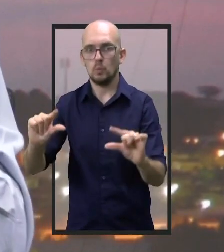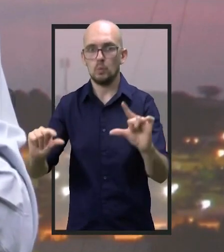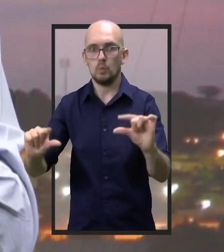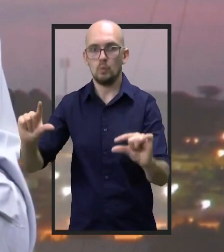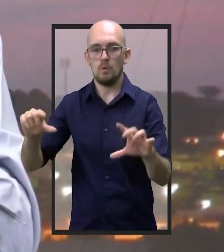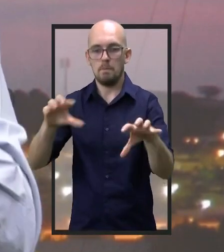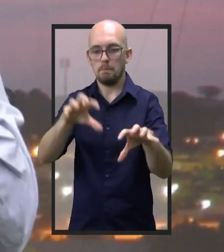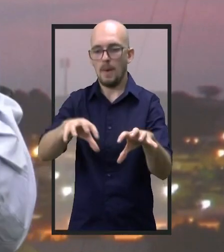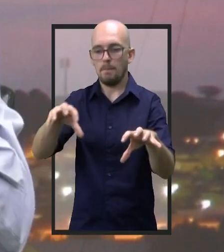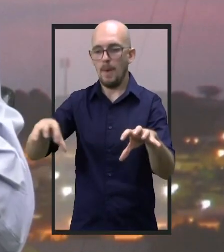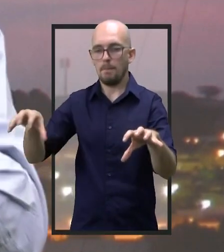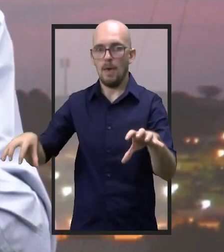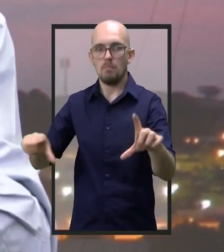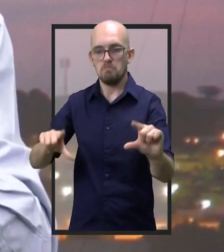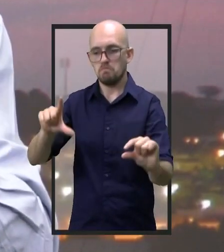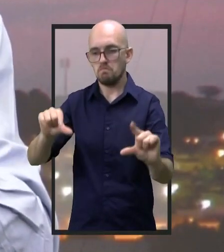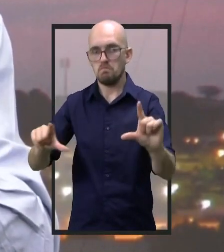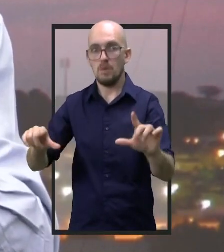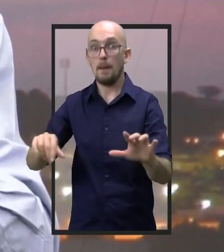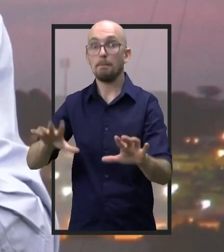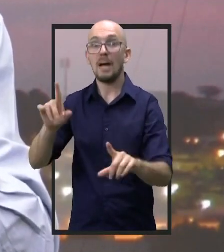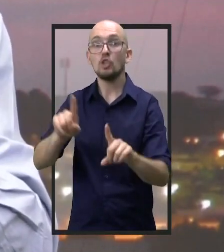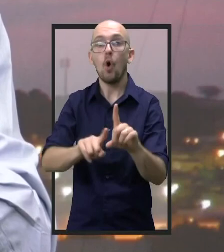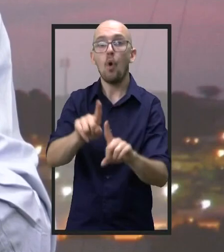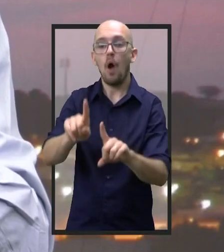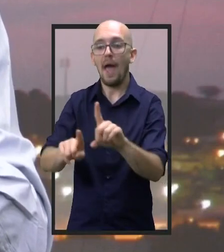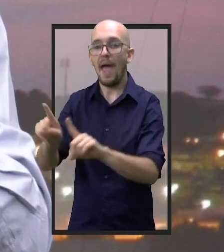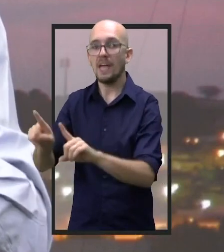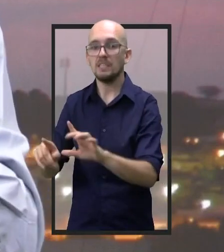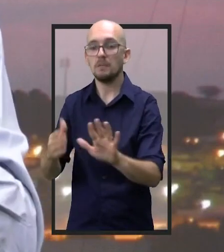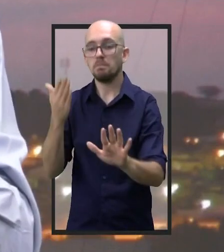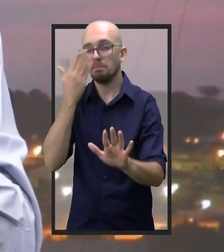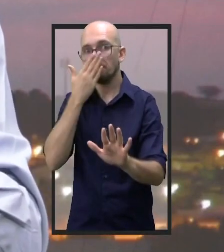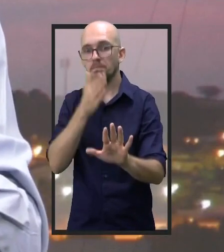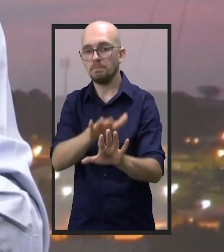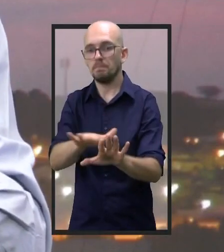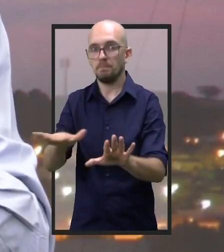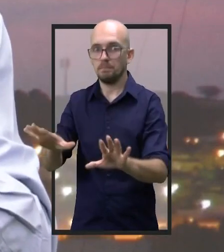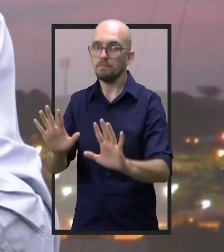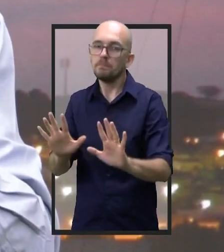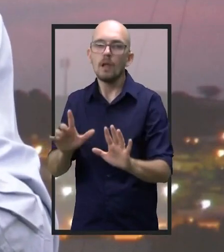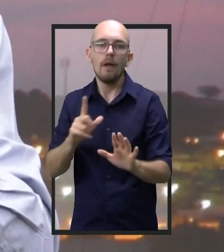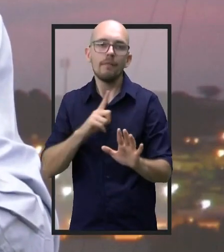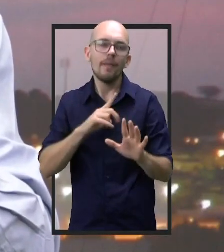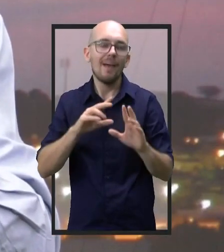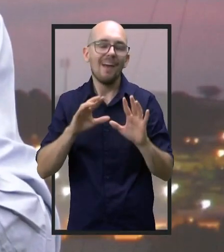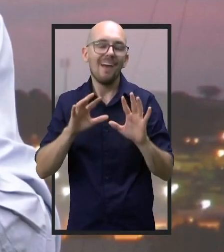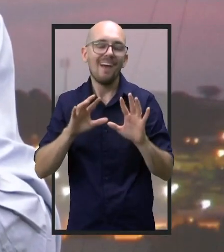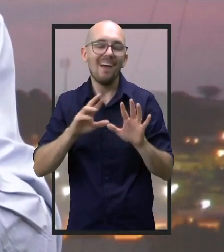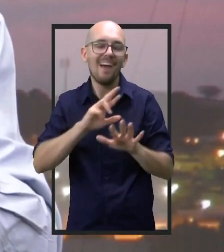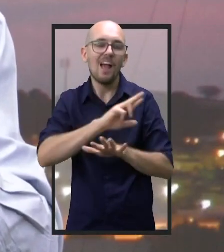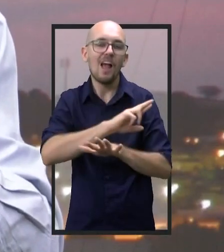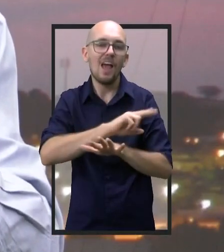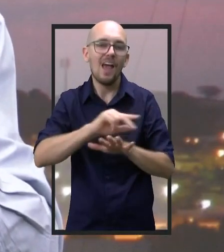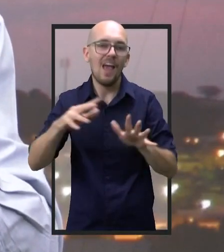fazer a concorrência dentro do seu posto. Então, é uma coisa complexa, não é simples, mas